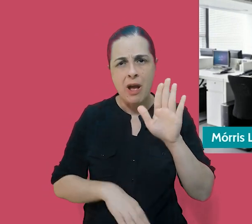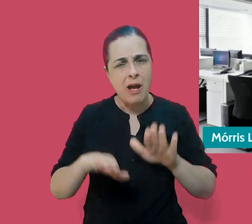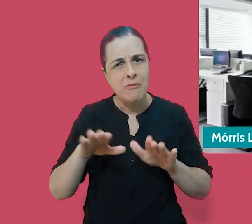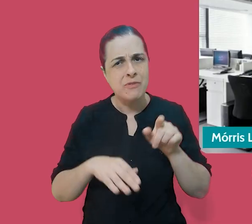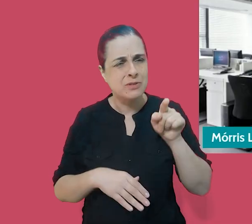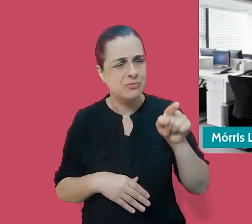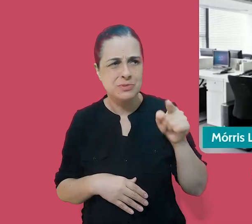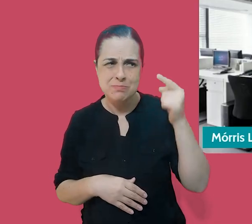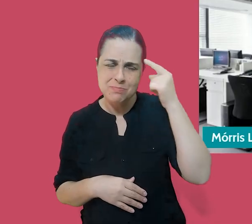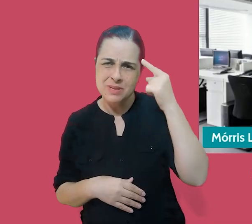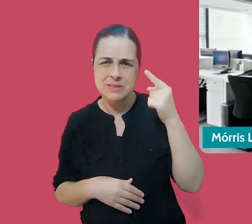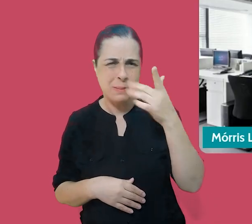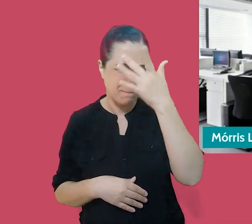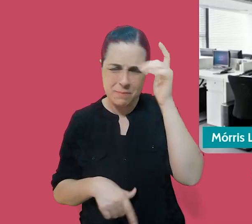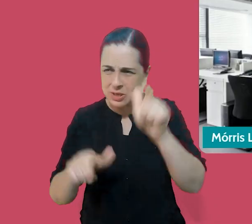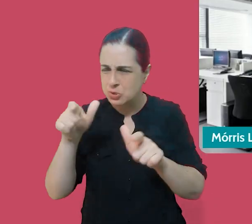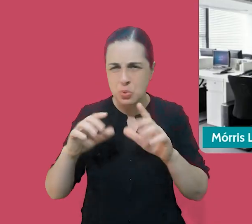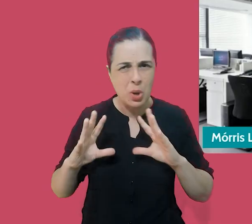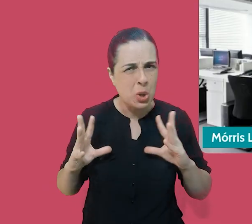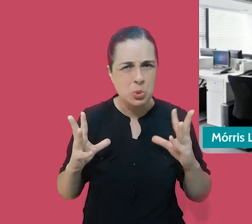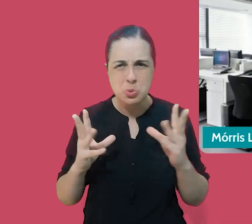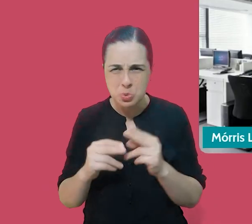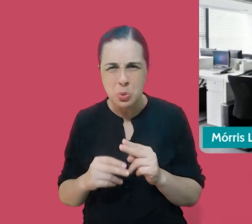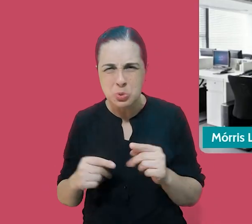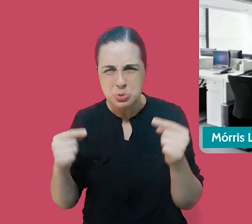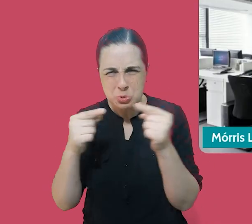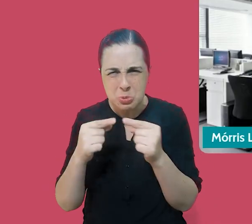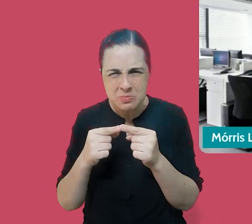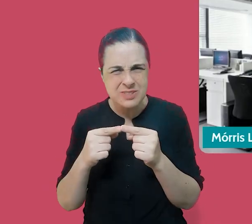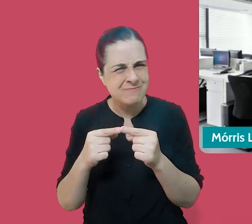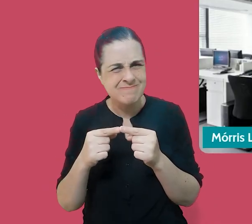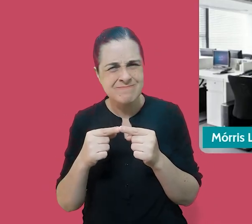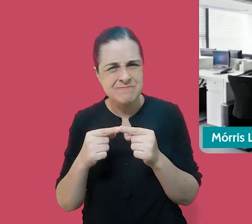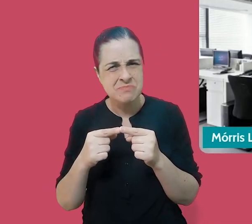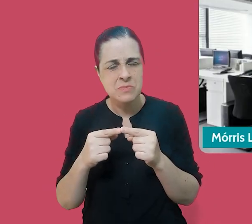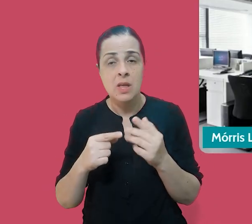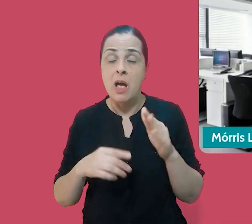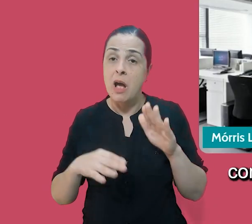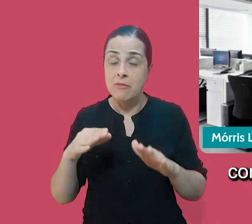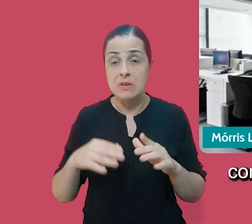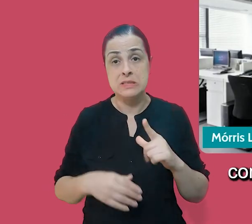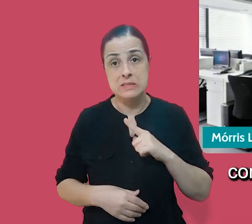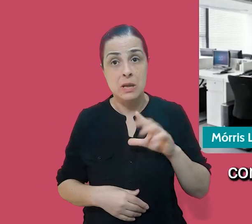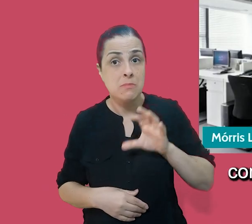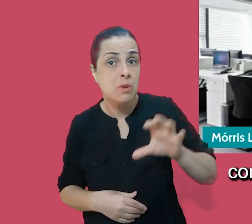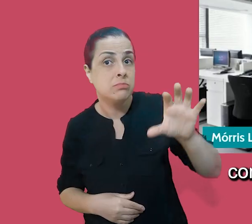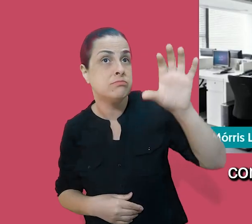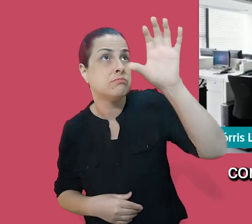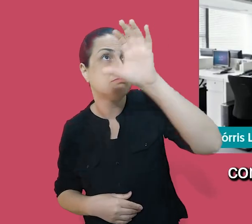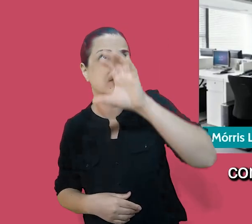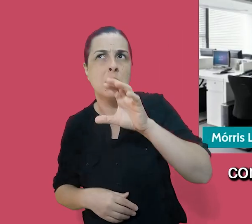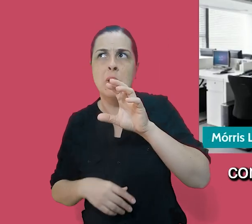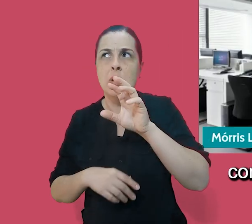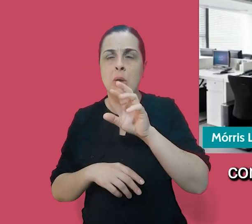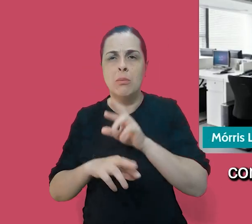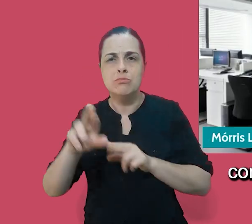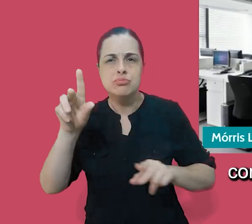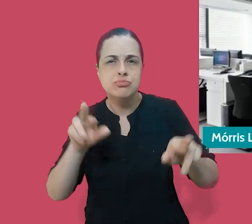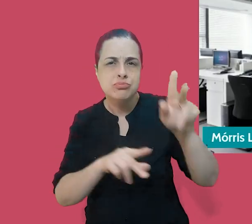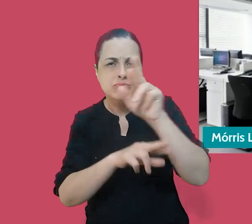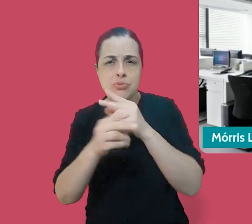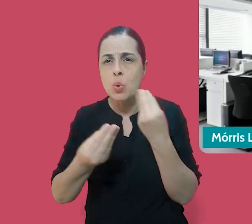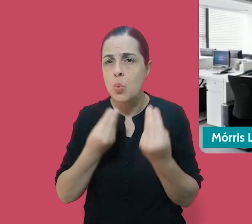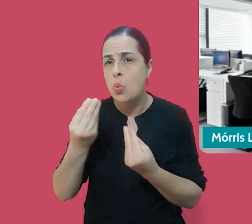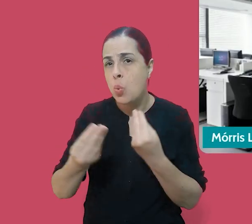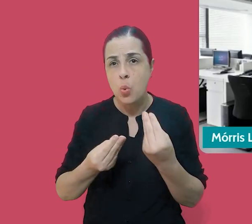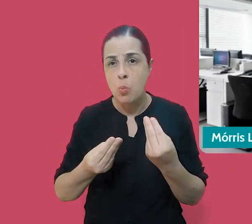todo mundo, ou determinados grupos têm muita dificuldade, né, ou tem a regionalização. Como que você vê isso dentro do trabalho da Mature?